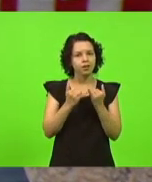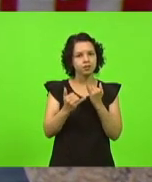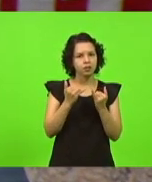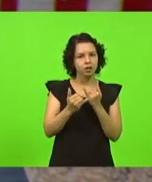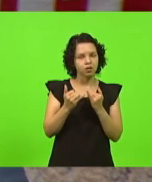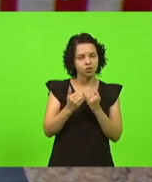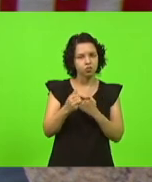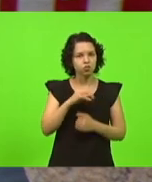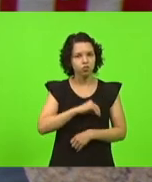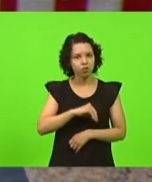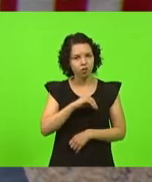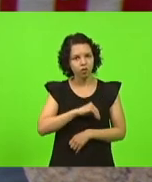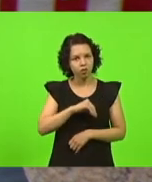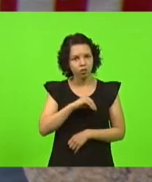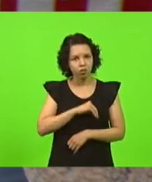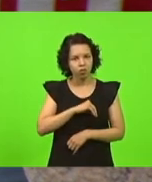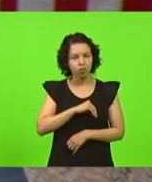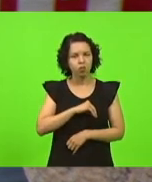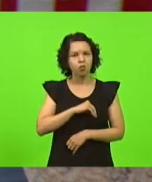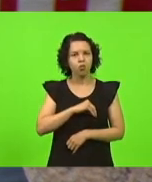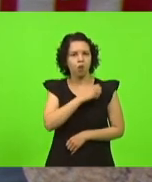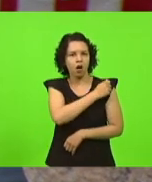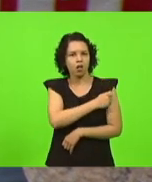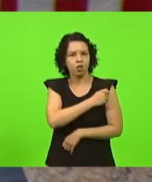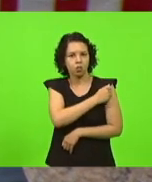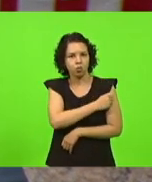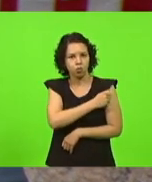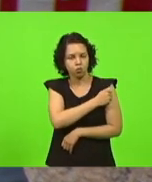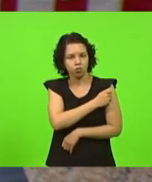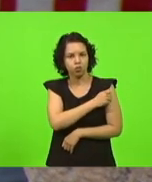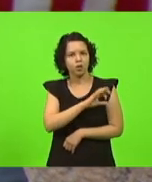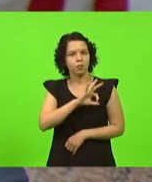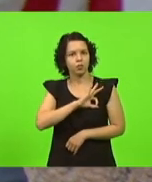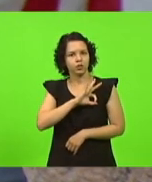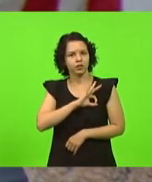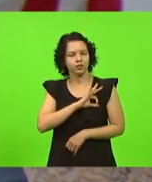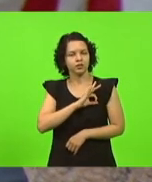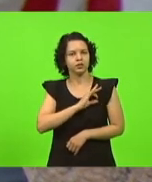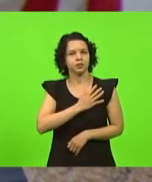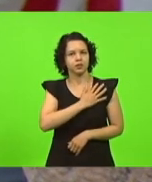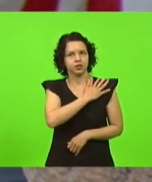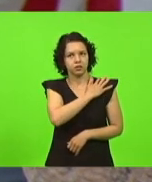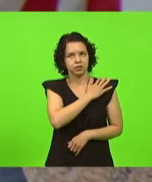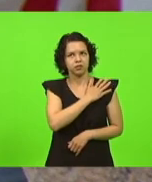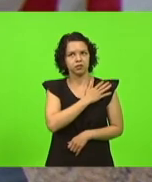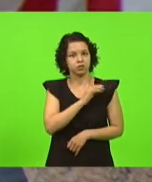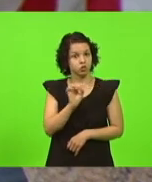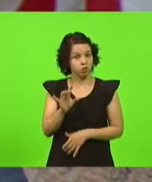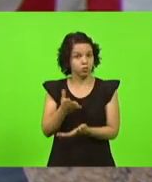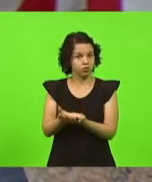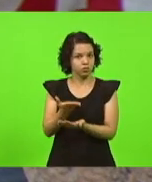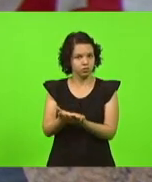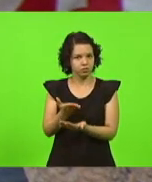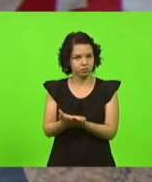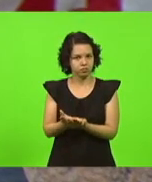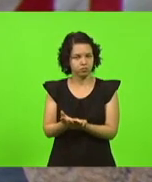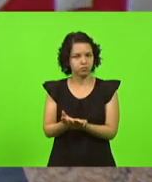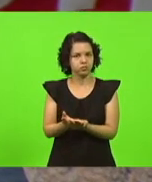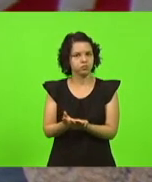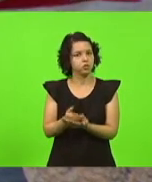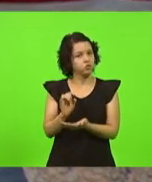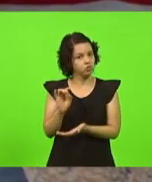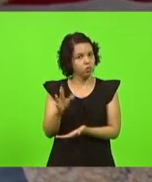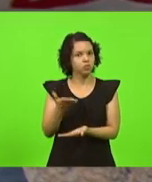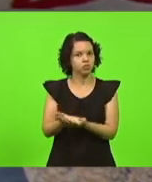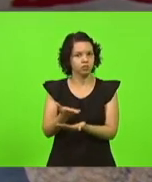ganhar um cadete, aluno da Polícia Militar, para estudar. Para estudar.